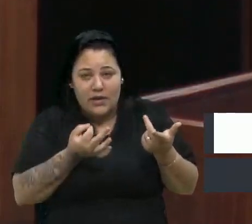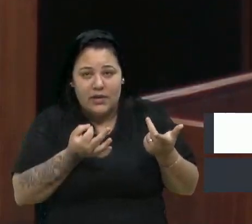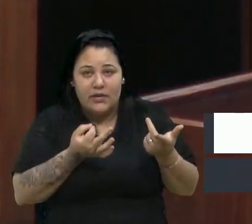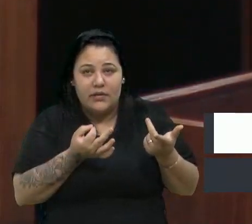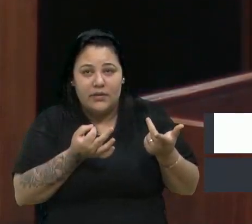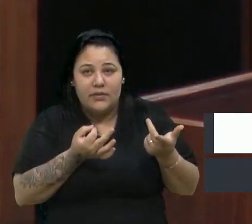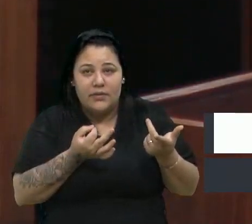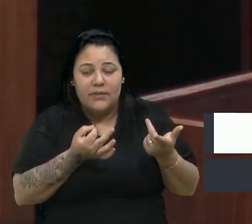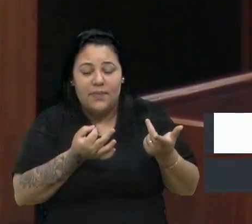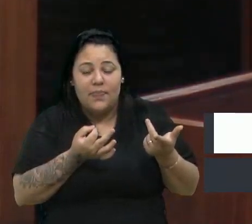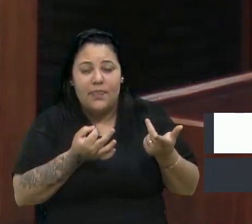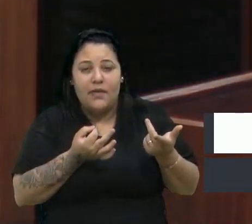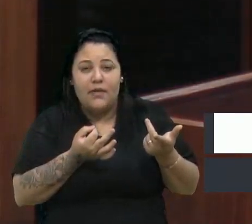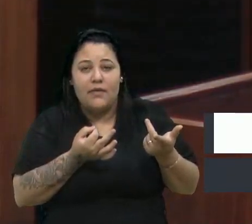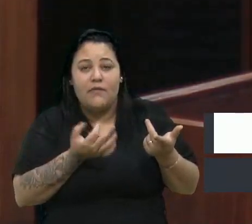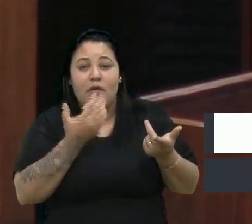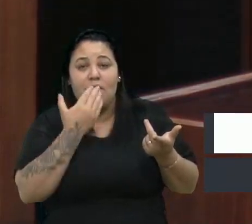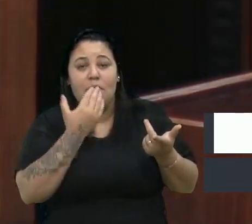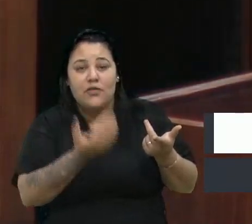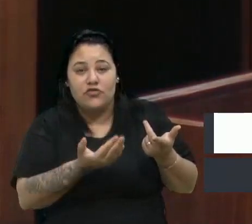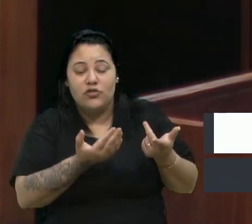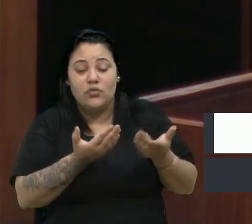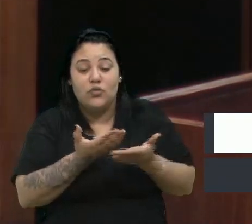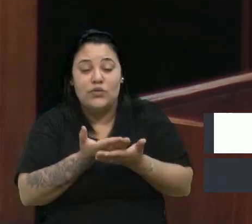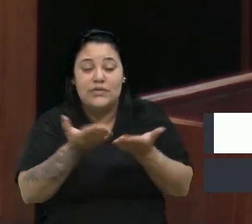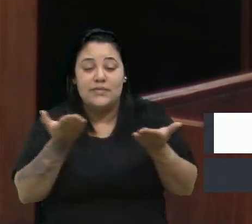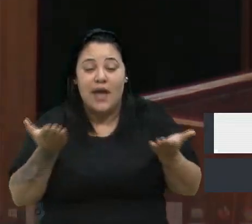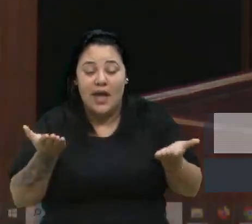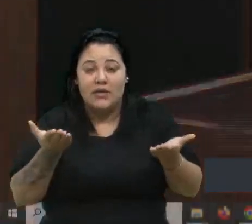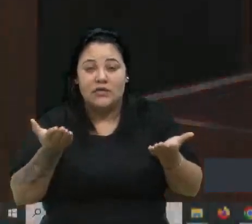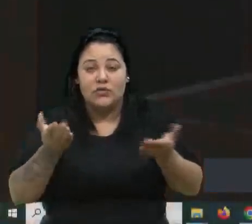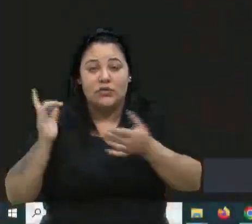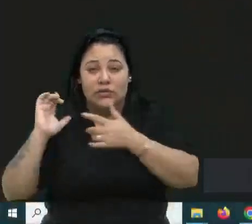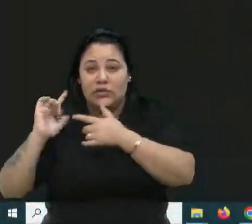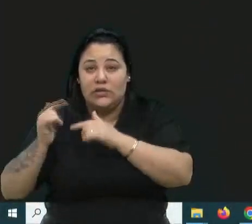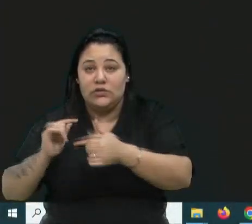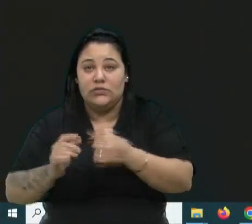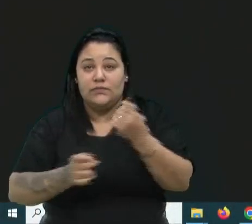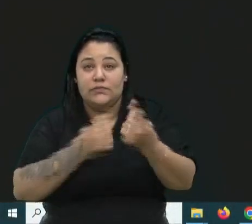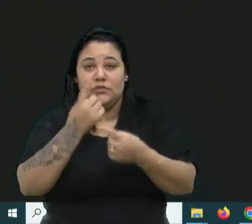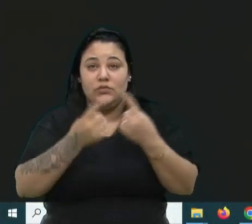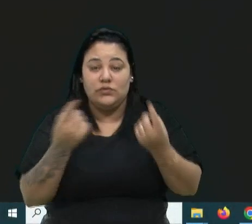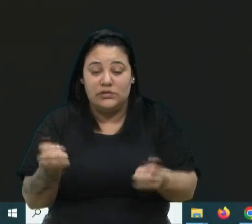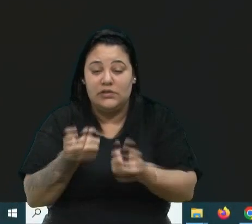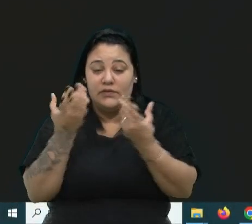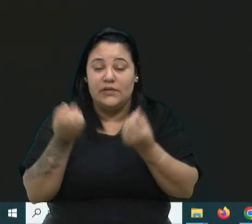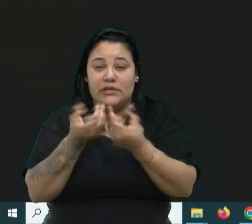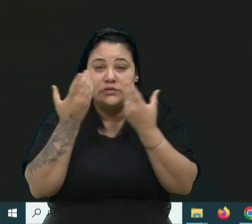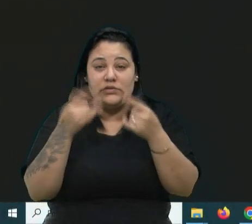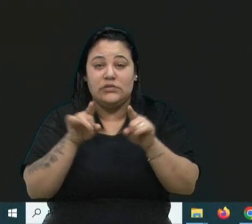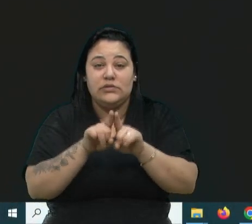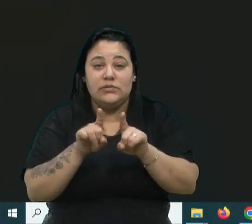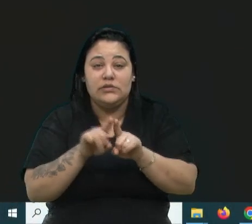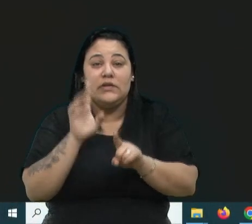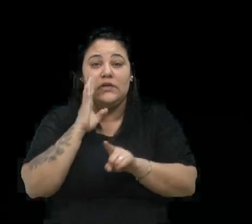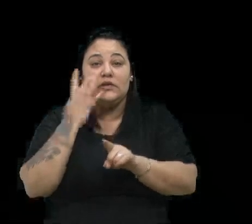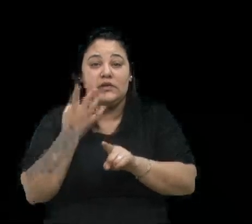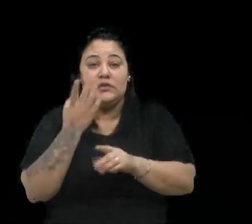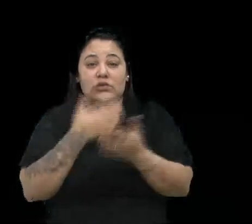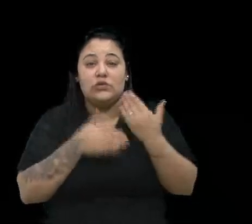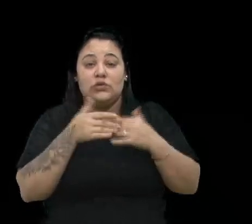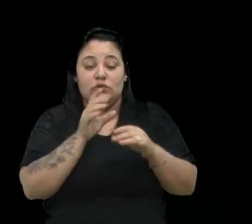foi, enfim, solicitado aquele espaço tradicional para alguns eventos que vão ocorrer. Todos os